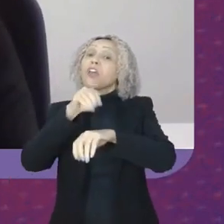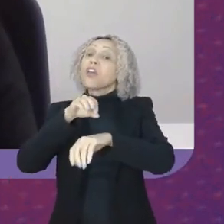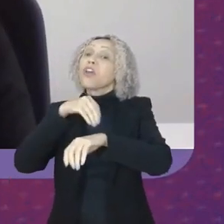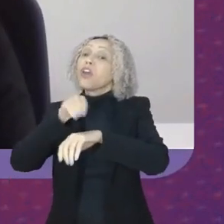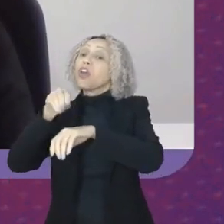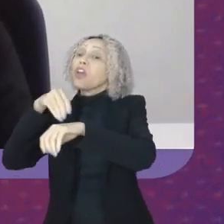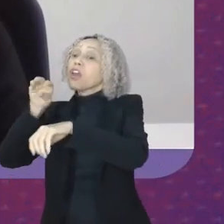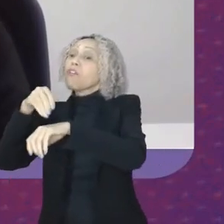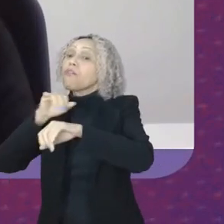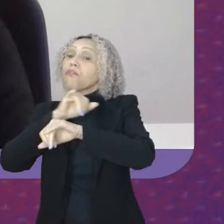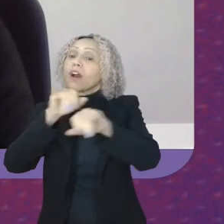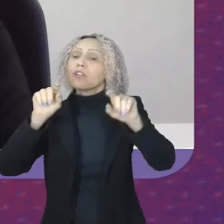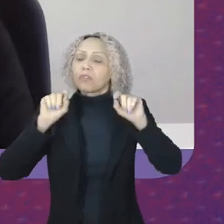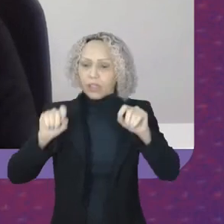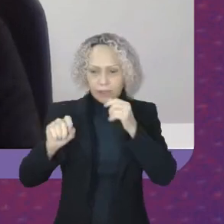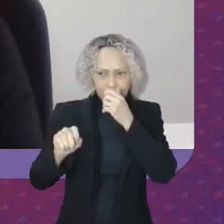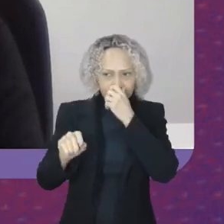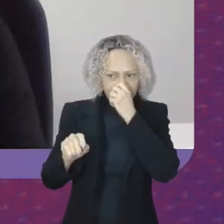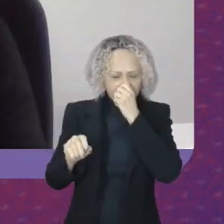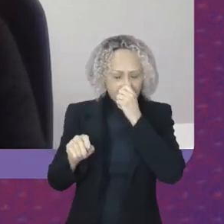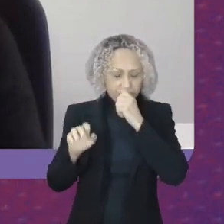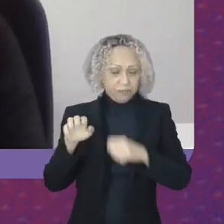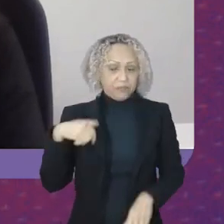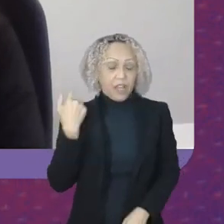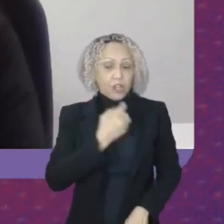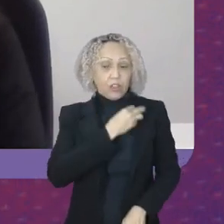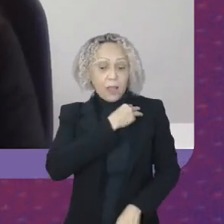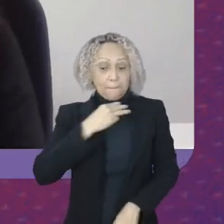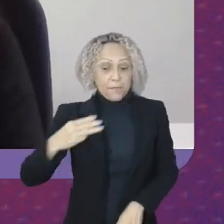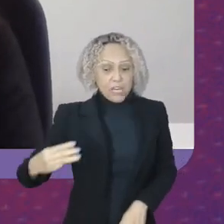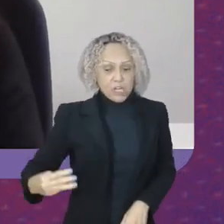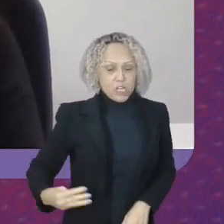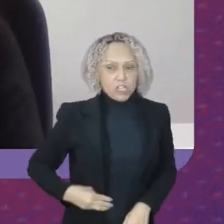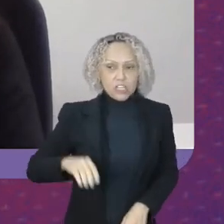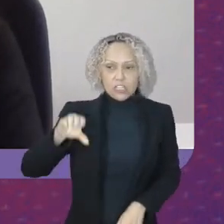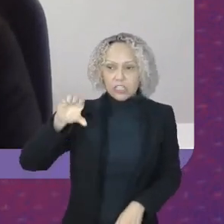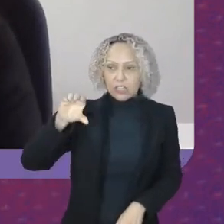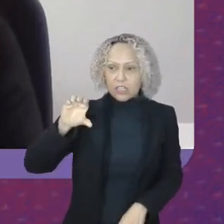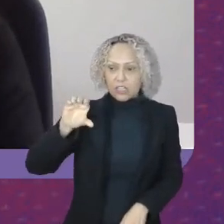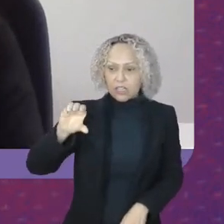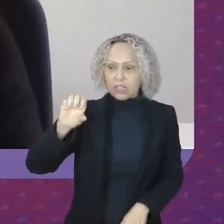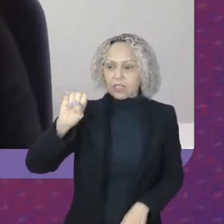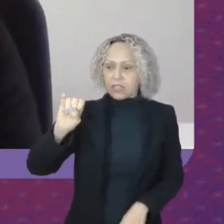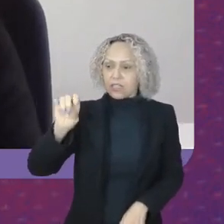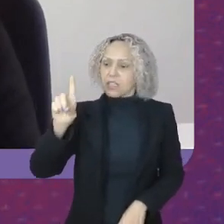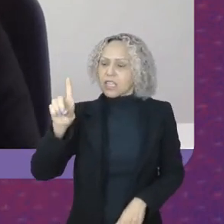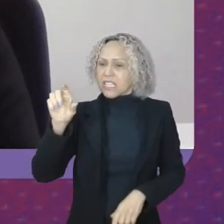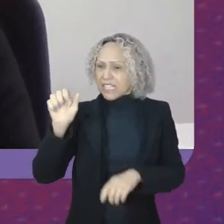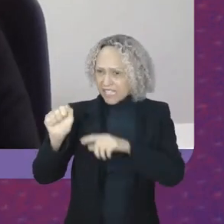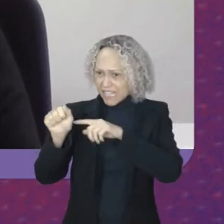a nossa ministra, apesar de ser muito aguerrida, muito batalhadora,